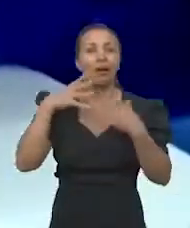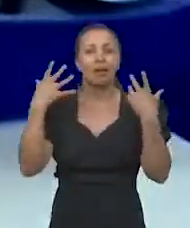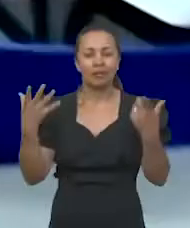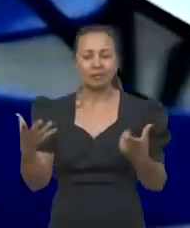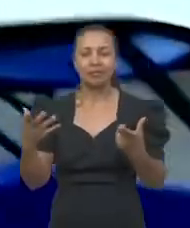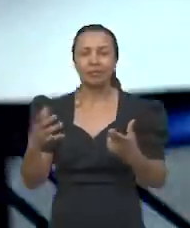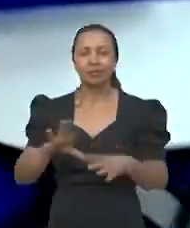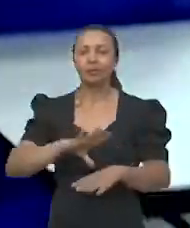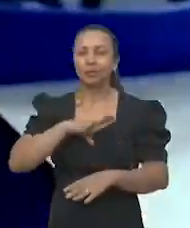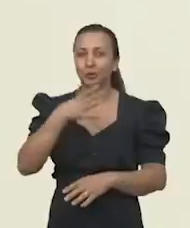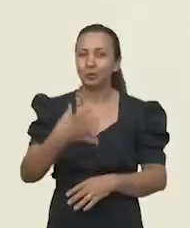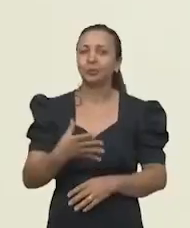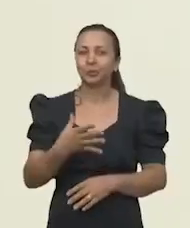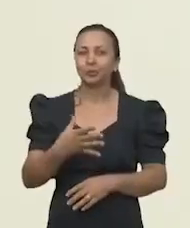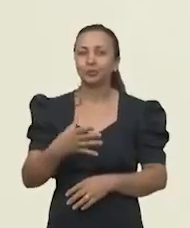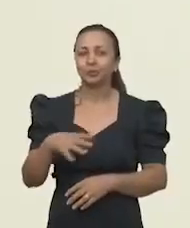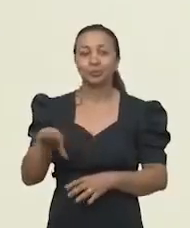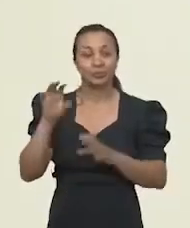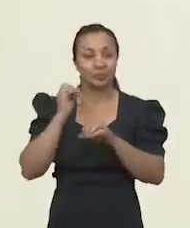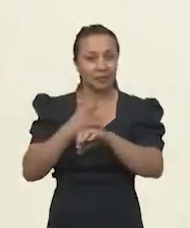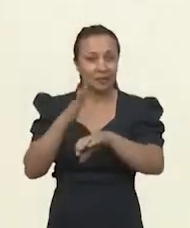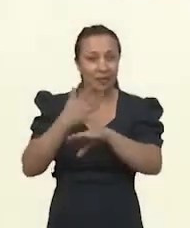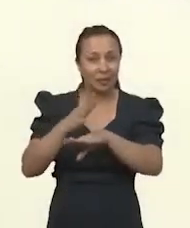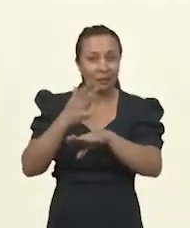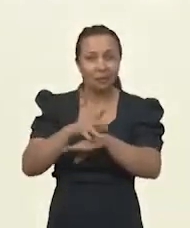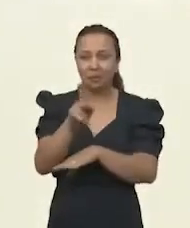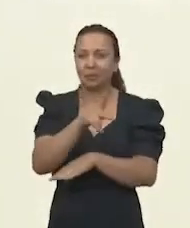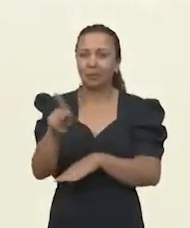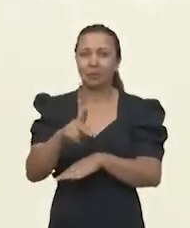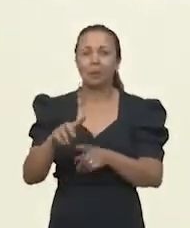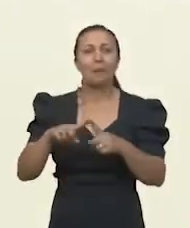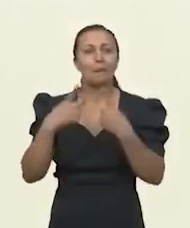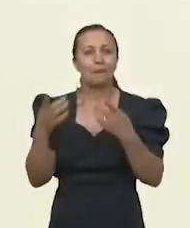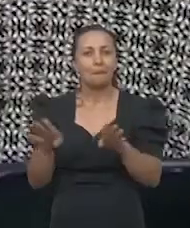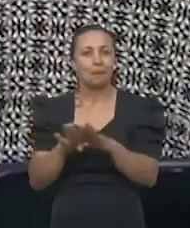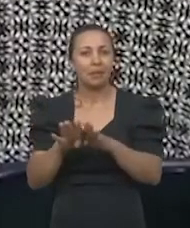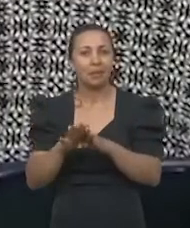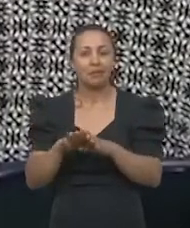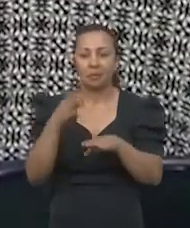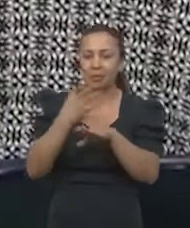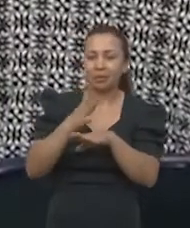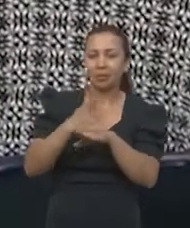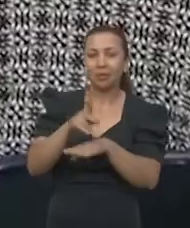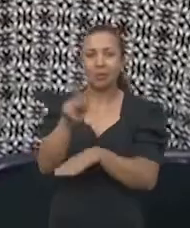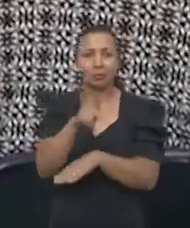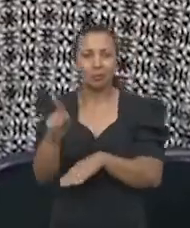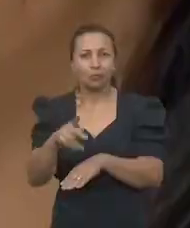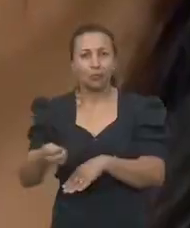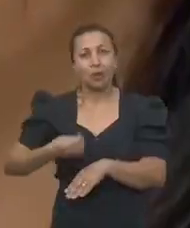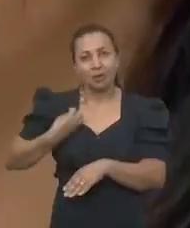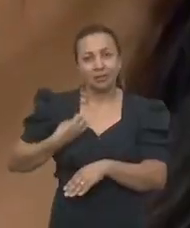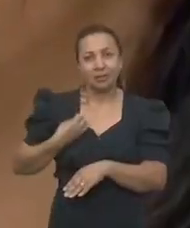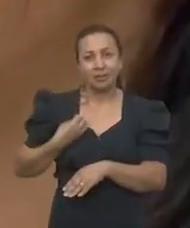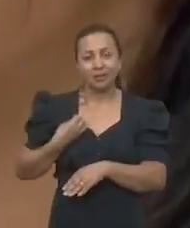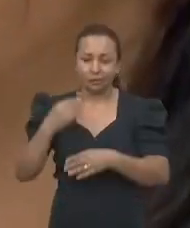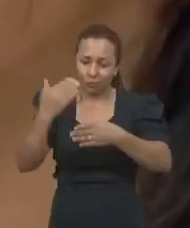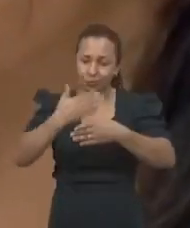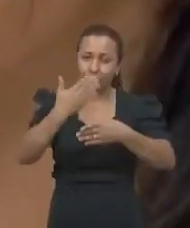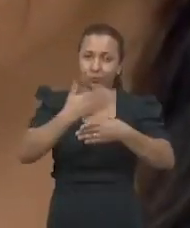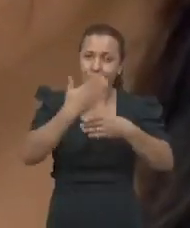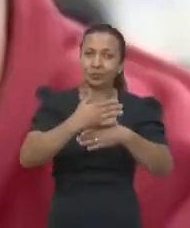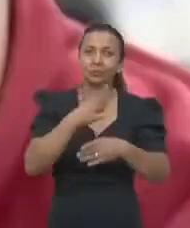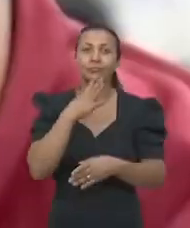para nós. Né? Ou seja, essa capacitação docente, mas uma capacitação que o professor participe